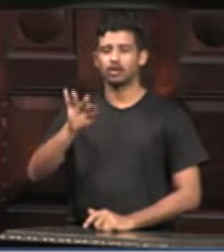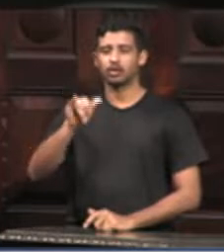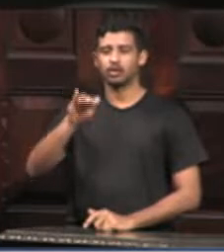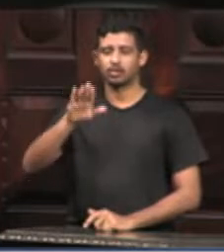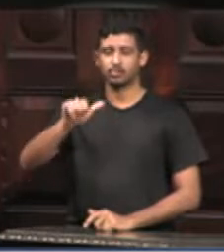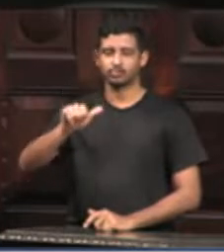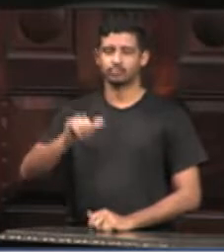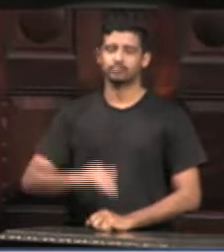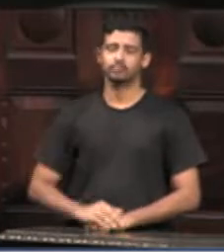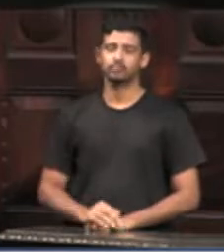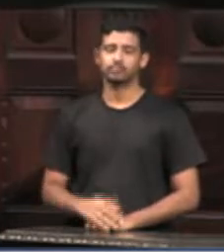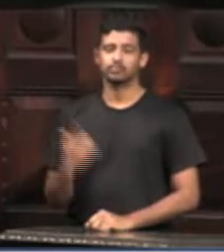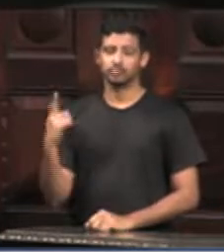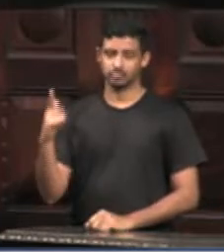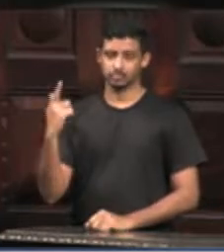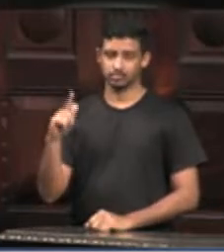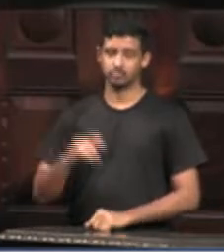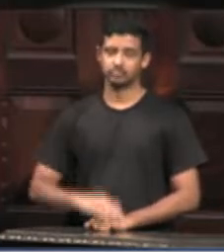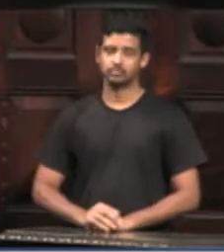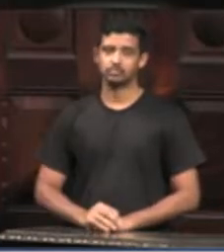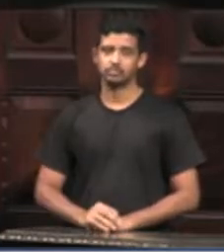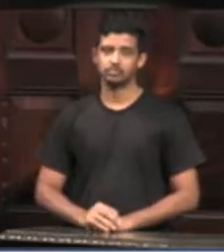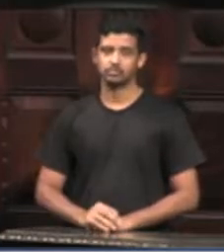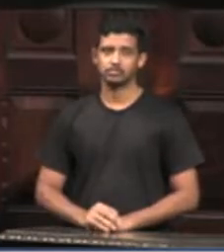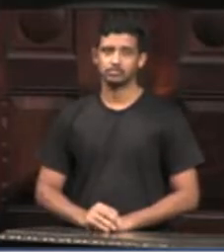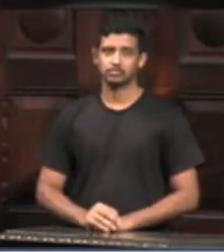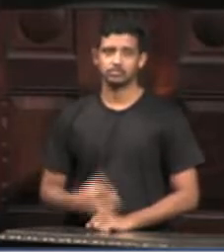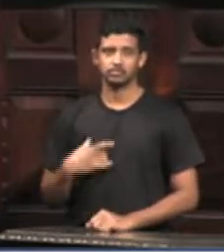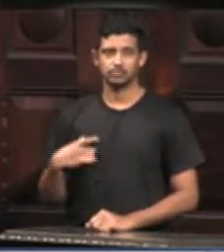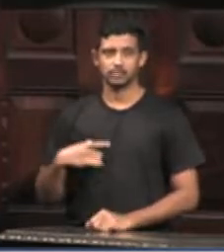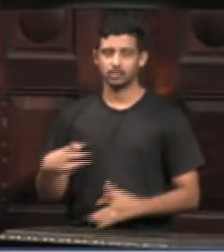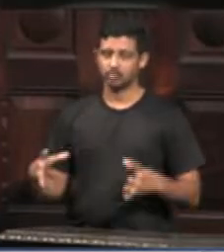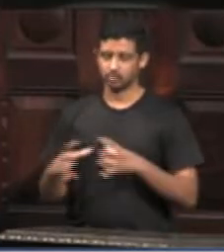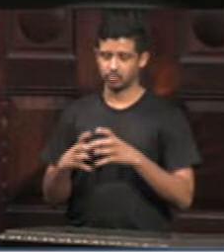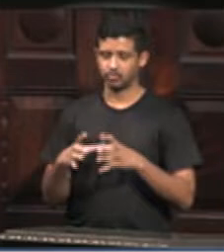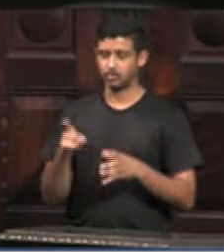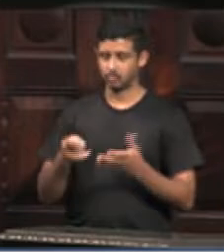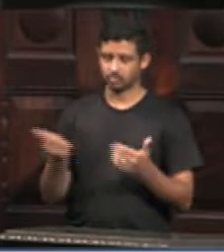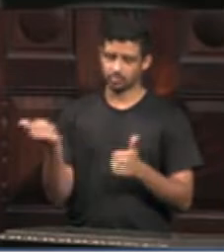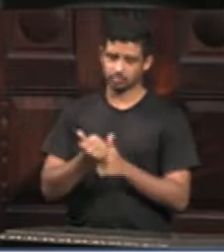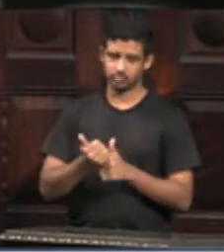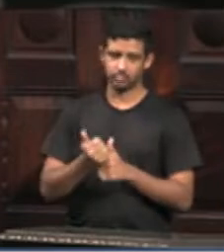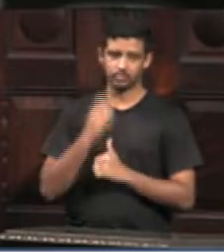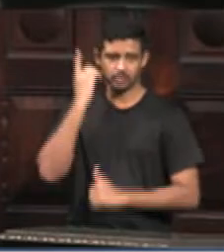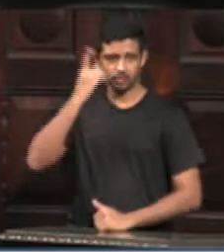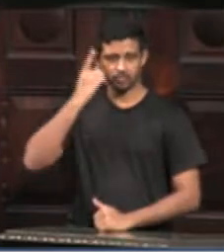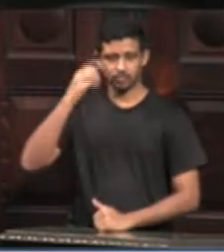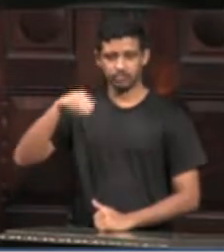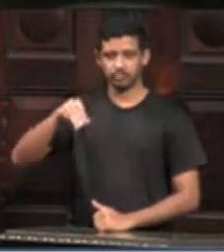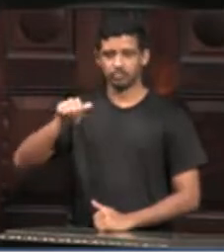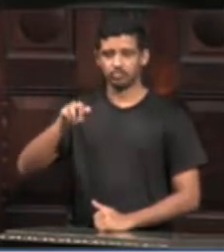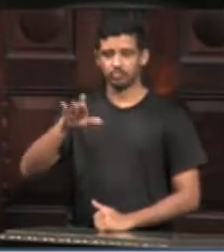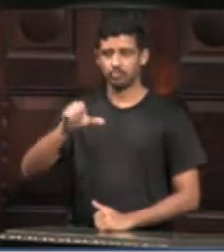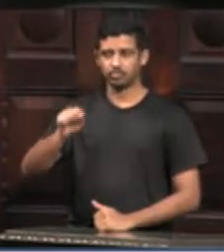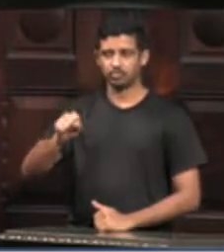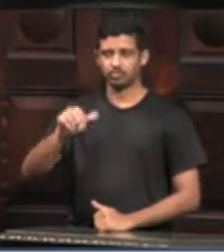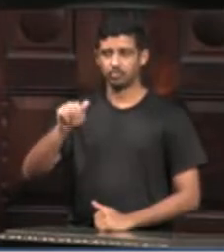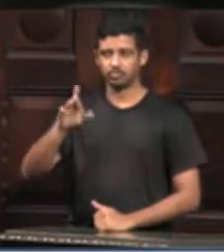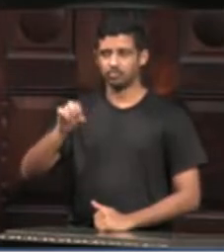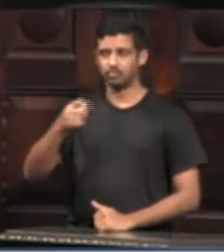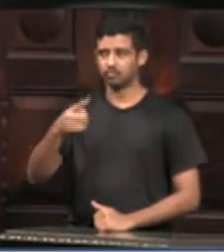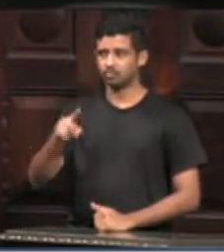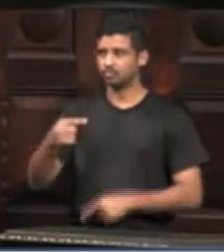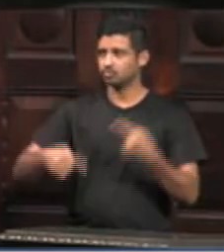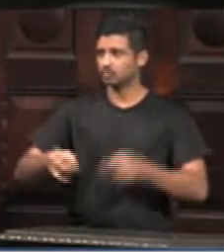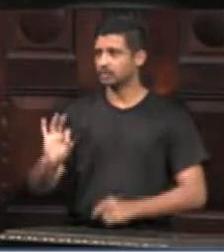Janeiro. Parecida comissão de indicações legislativas, favorável, relator deputado Marcos Abrão. Em discussão, não havendo quem queira